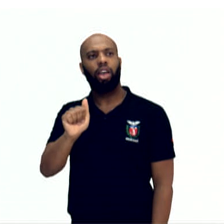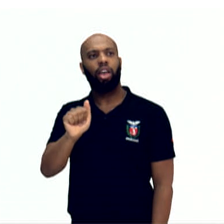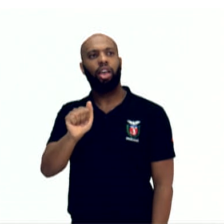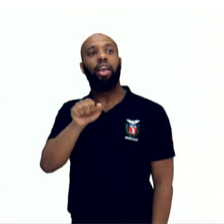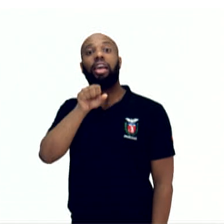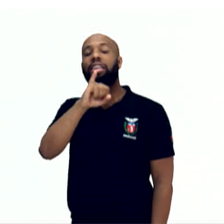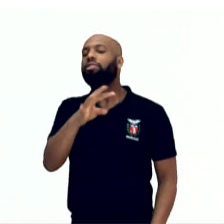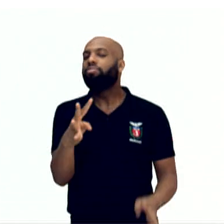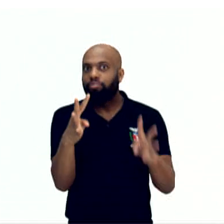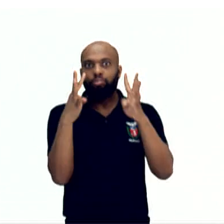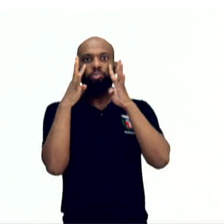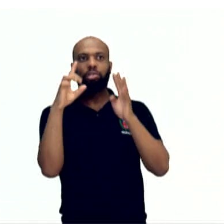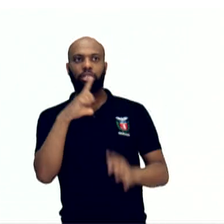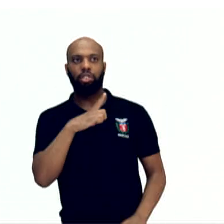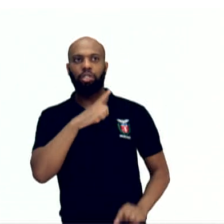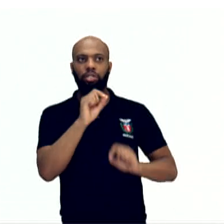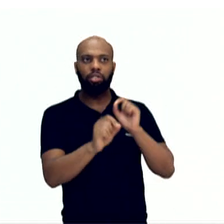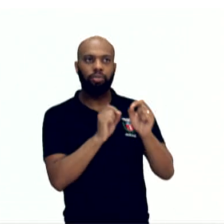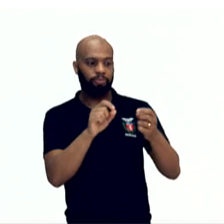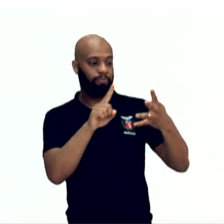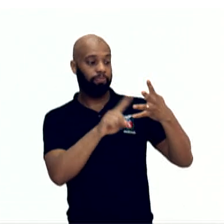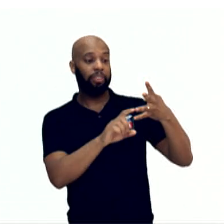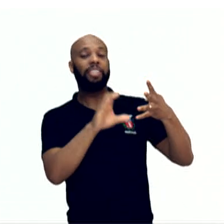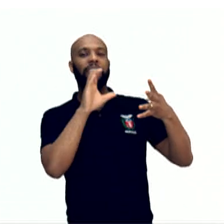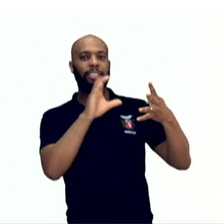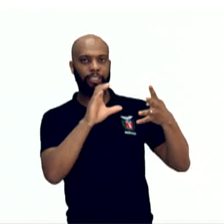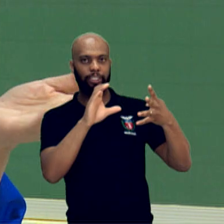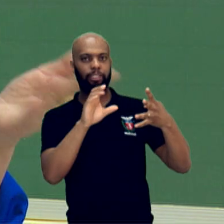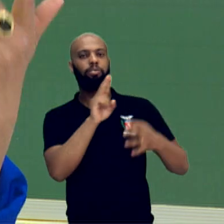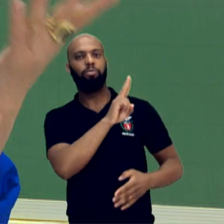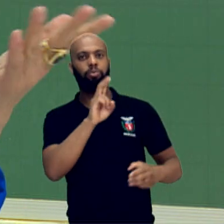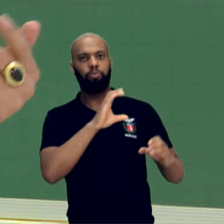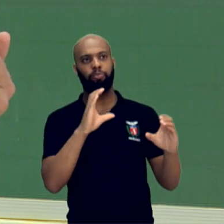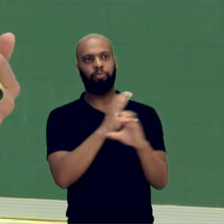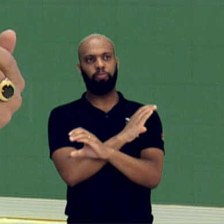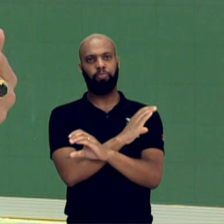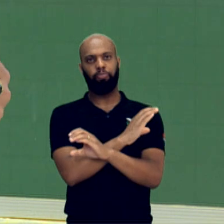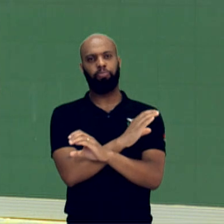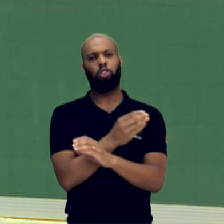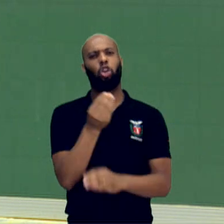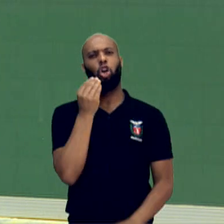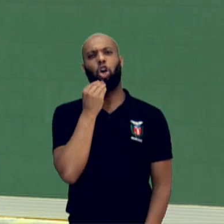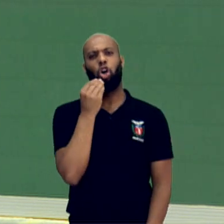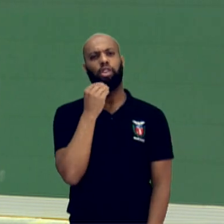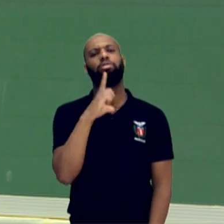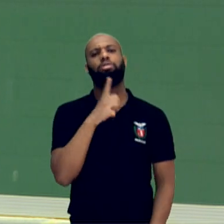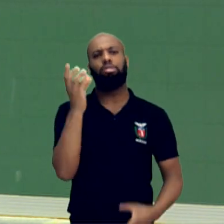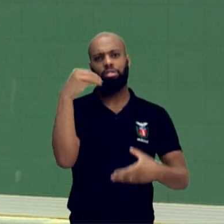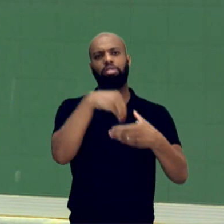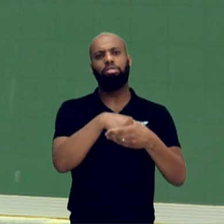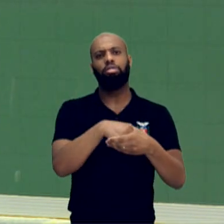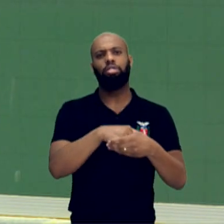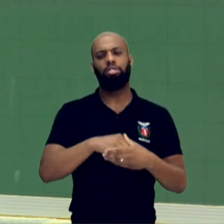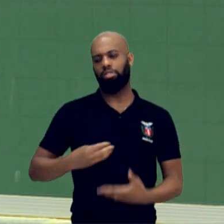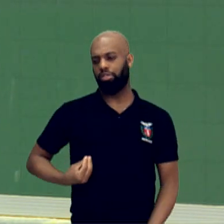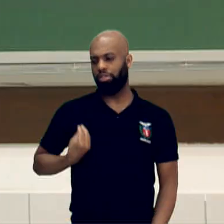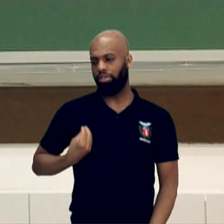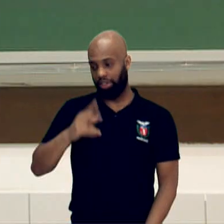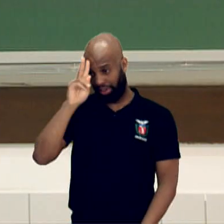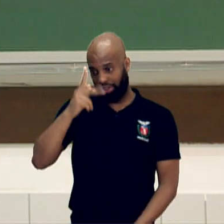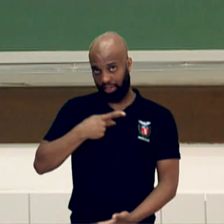Quem prestou atenção, lembra que é Antônio Gonçalves da Silva. E o nome dele, óbvio, que constava na biografia, na autobiografia